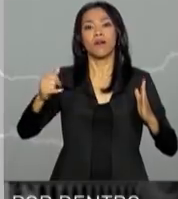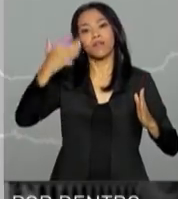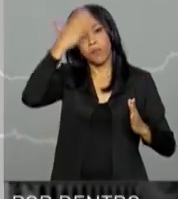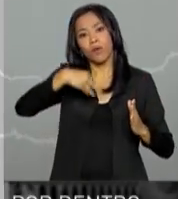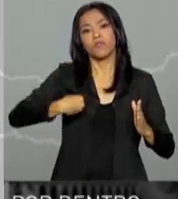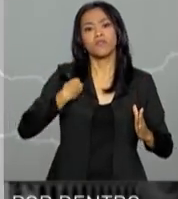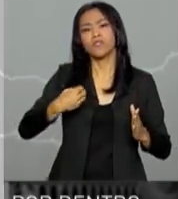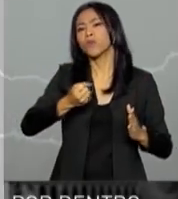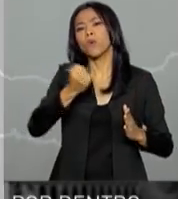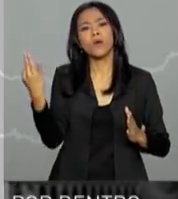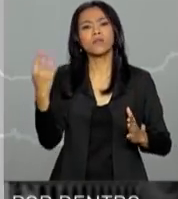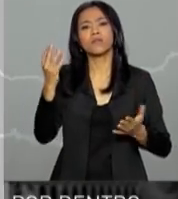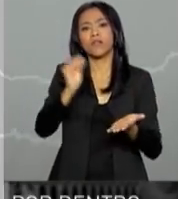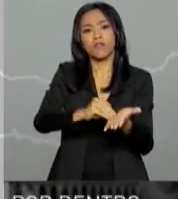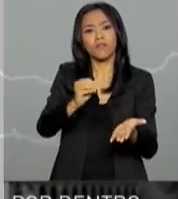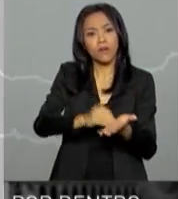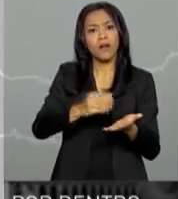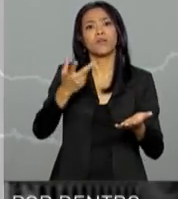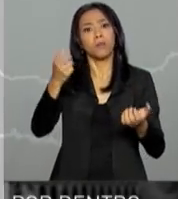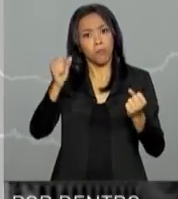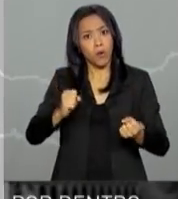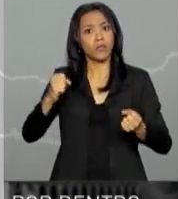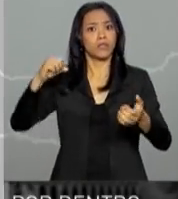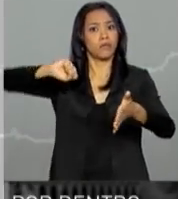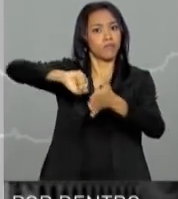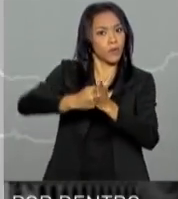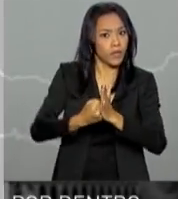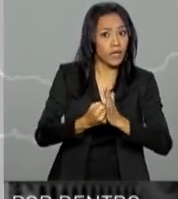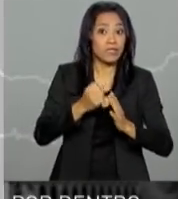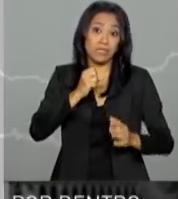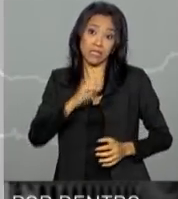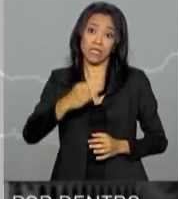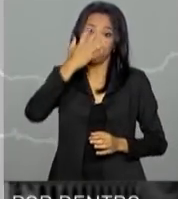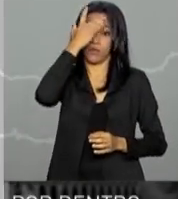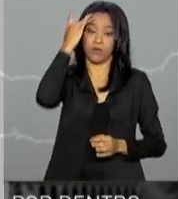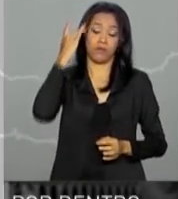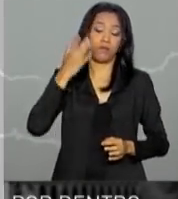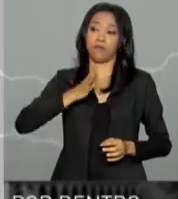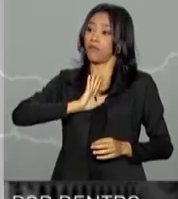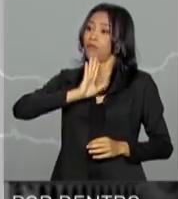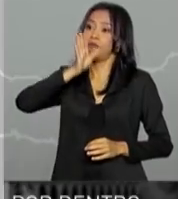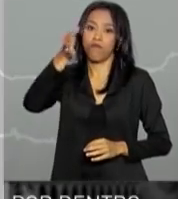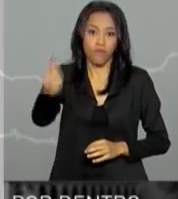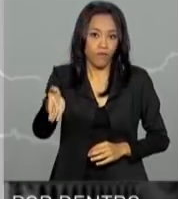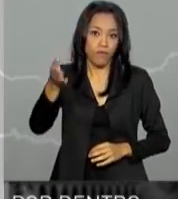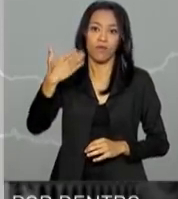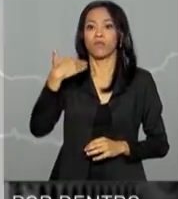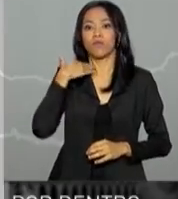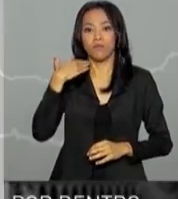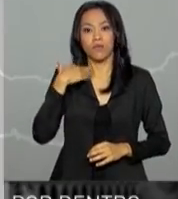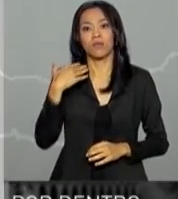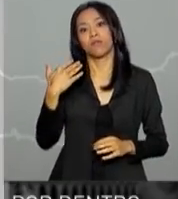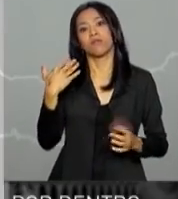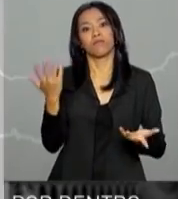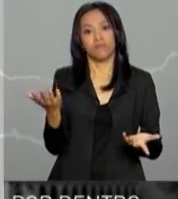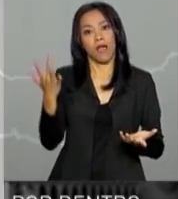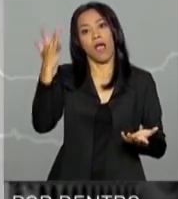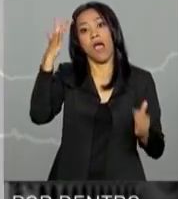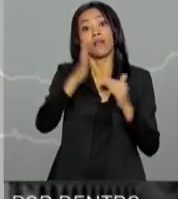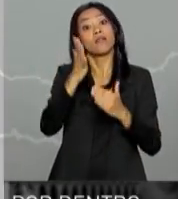perspectiva de quantos benefícios podem ser bloqueado caso que as pessoas não façam o recadastramento até amanhã